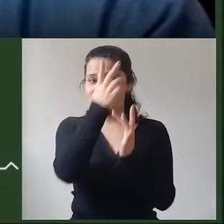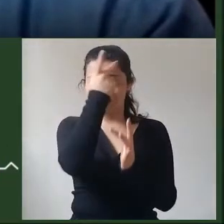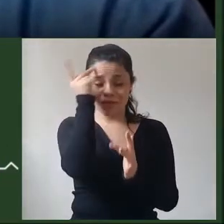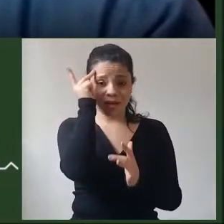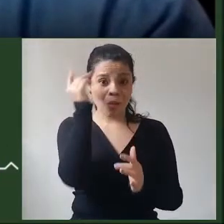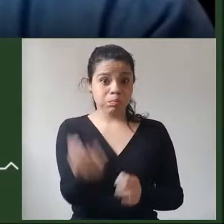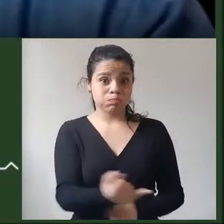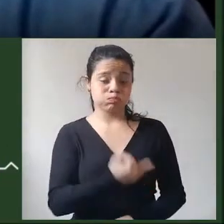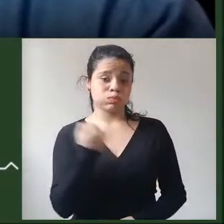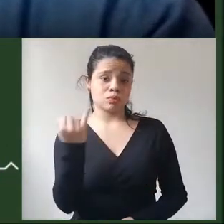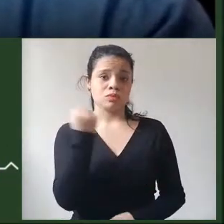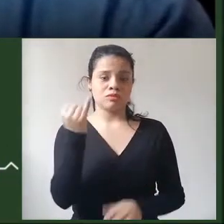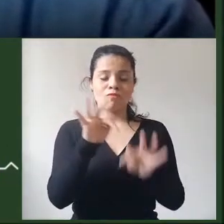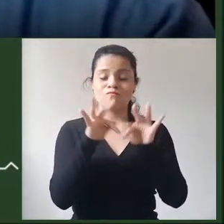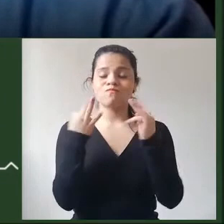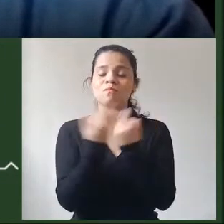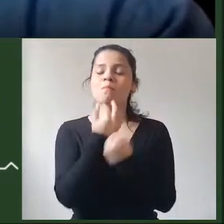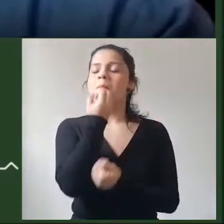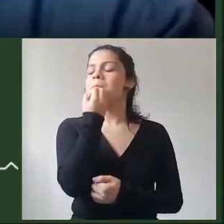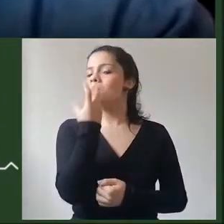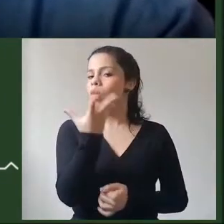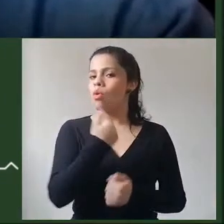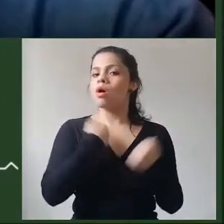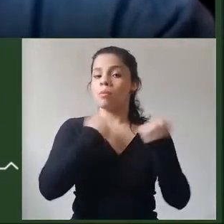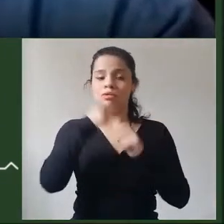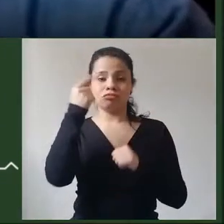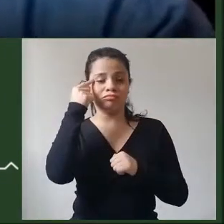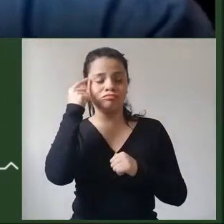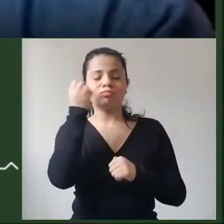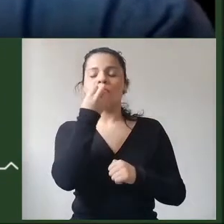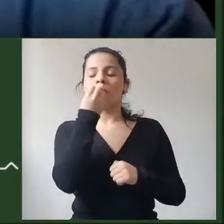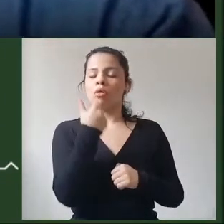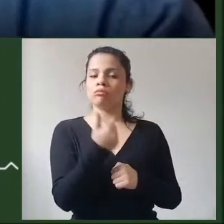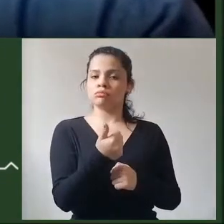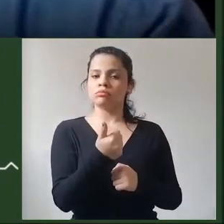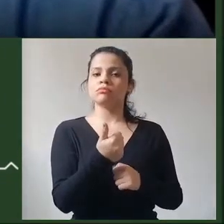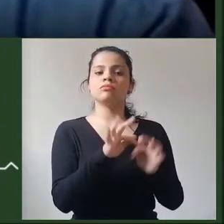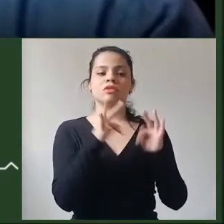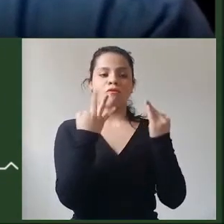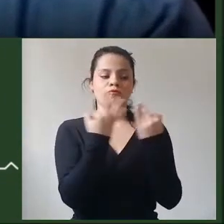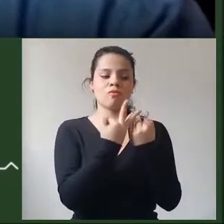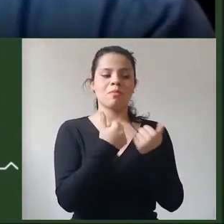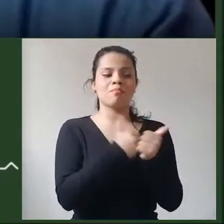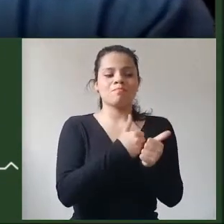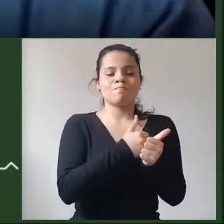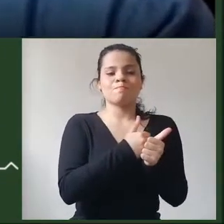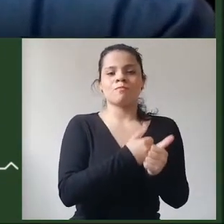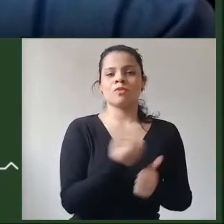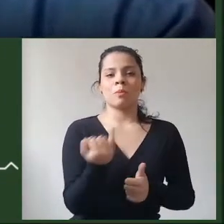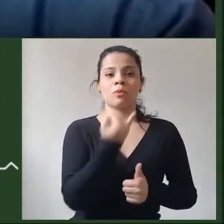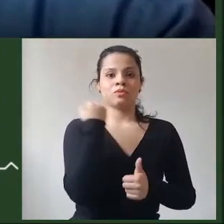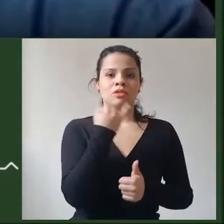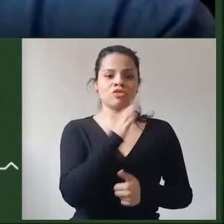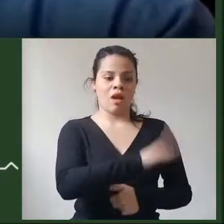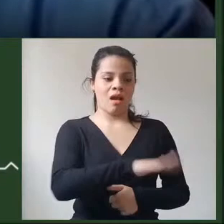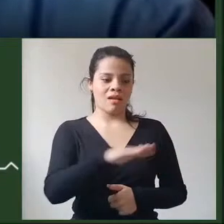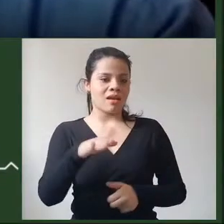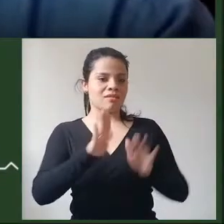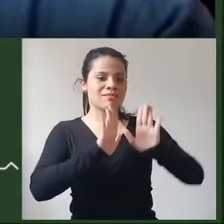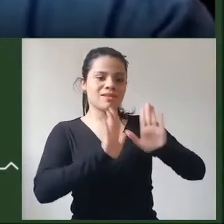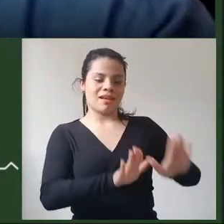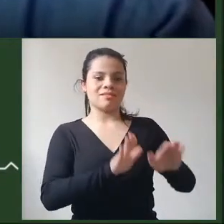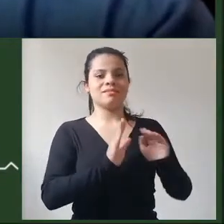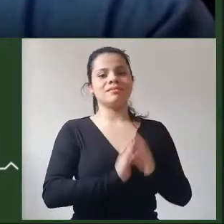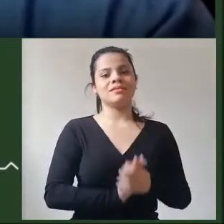ter contato com pessoas que eu sei que são importantes, com estar com minha família, que muito mais que antes, porque